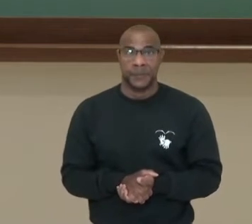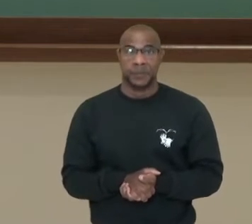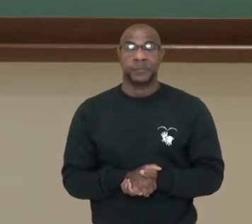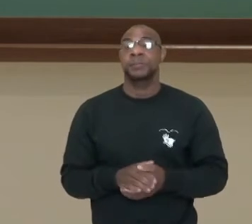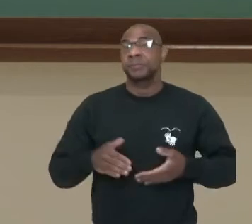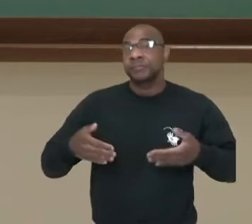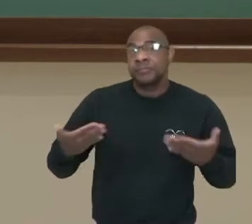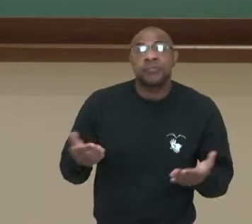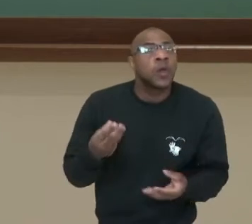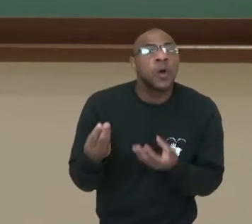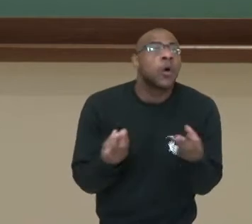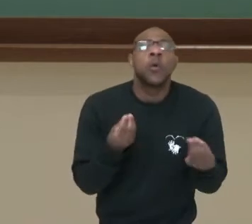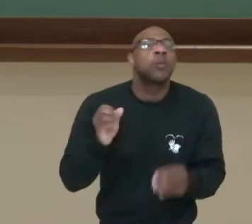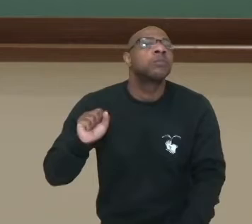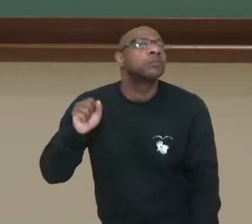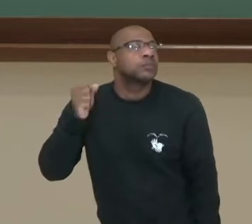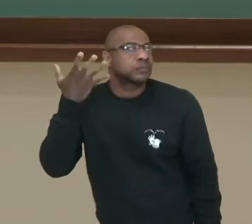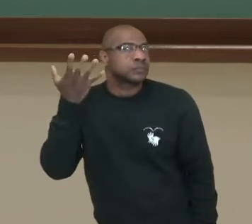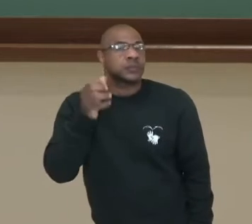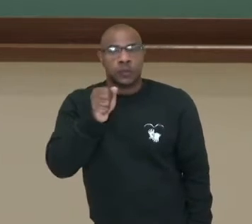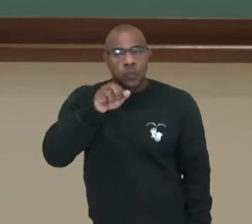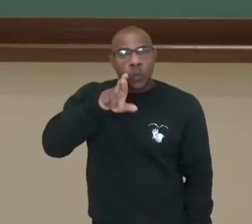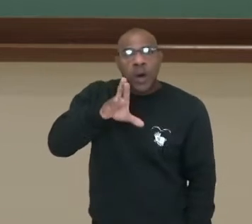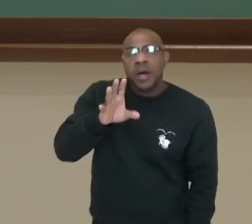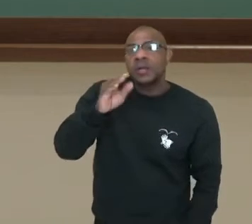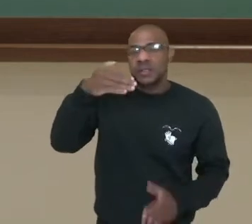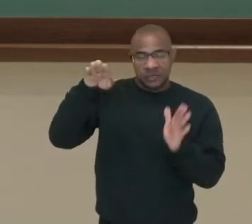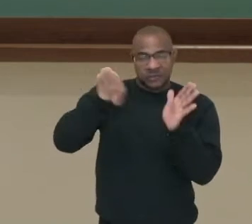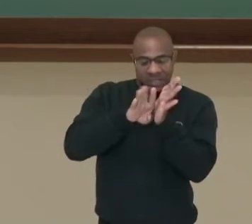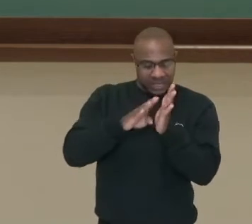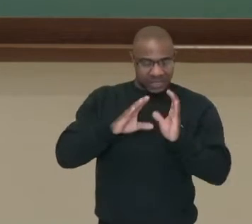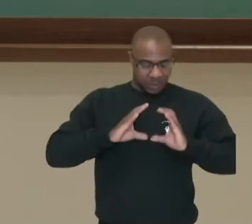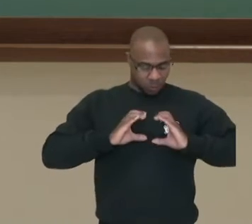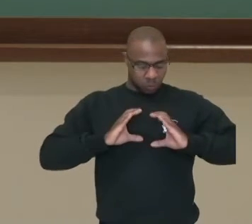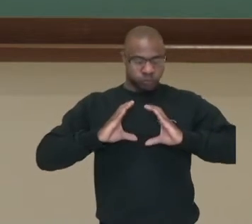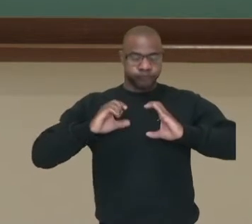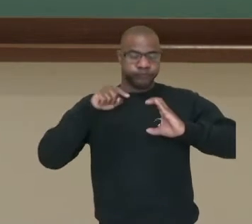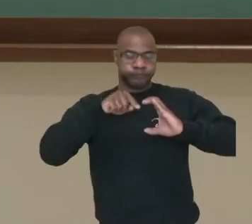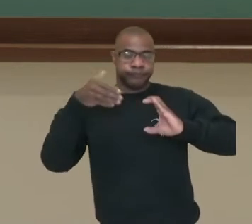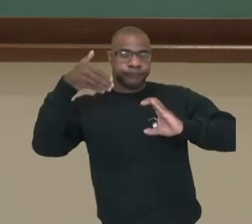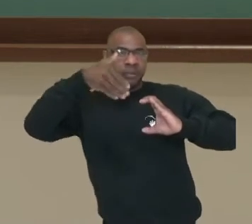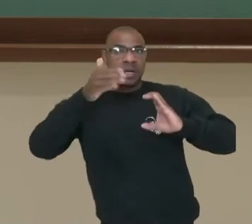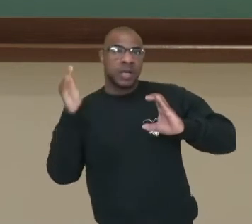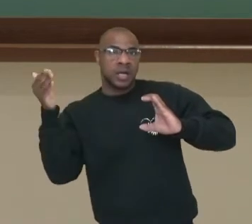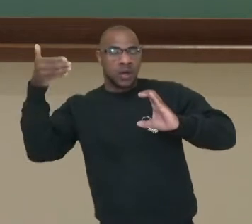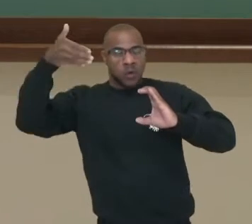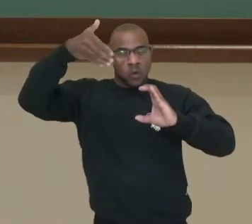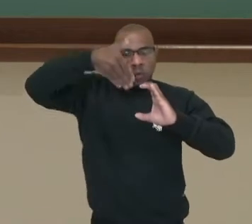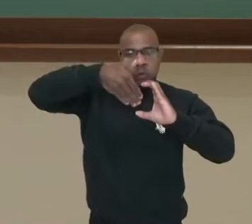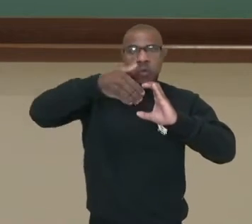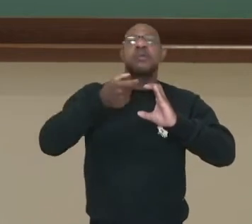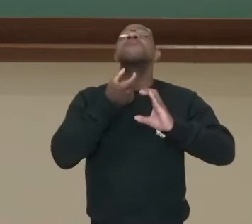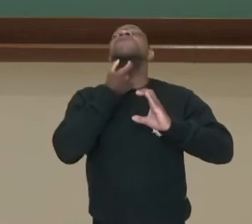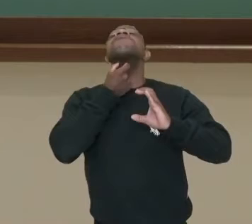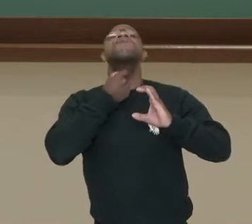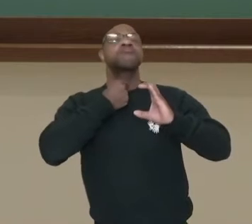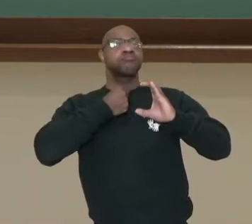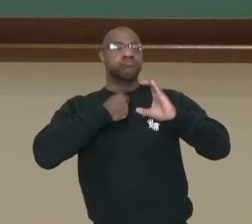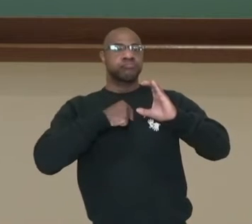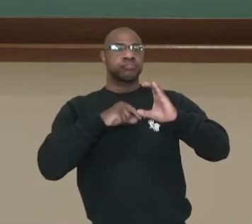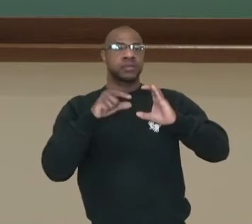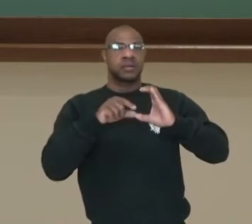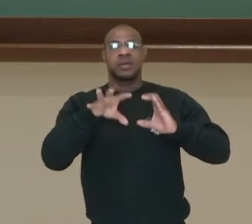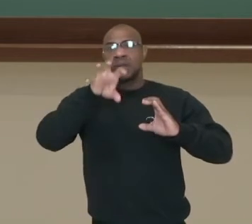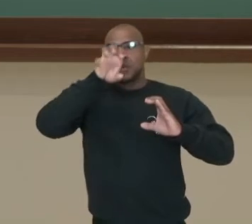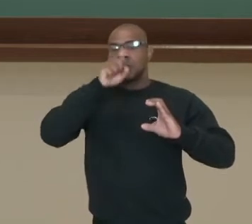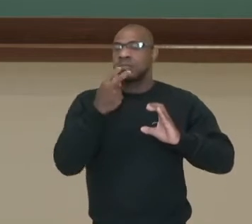Então, como que acontece, né? Como que o ar, de fato, vai chegar até o pulmão, né? Então, ele vai entrar pelas cavidades nasais, o correto é que